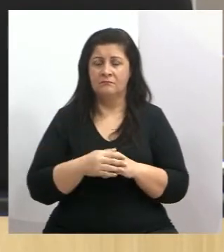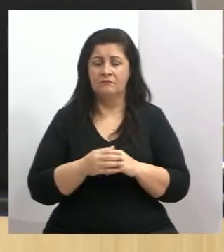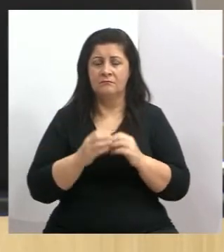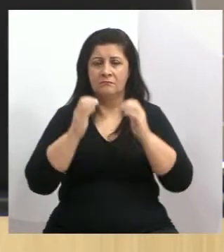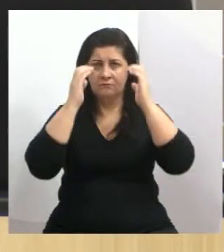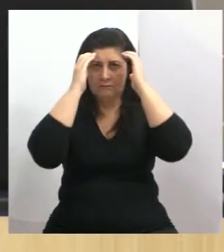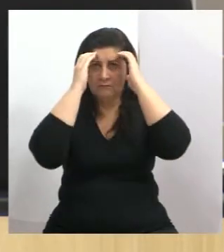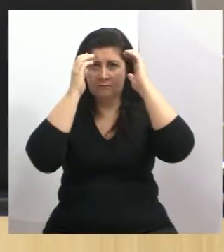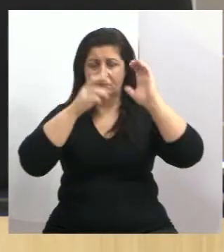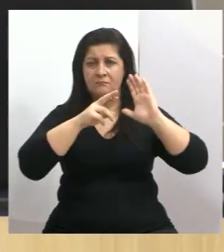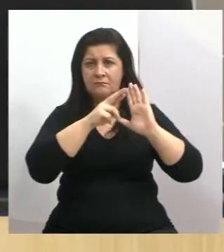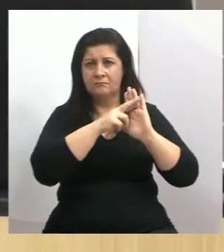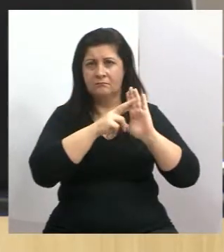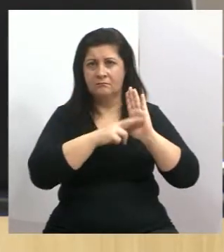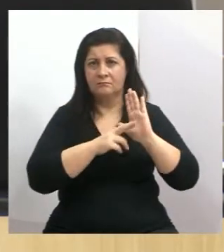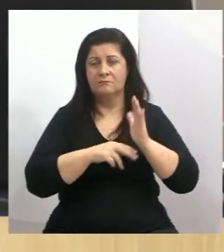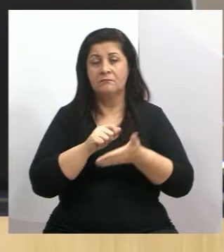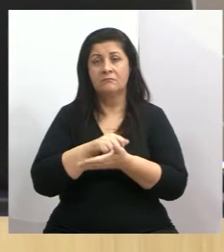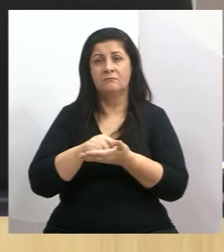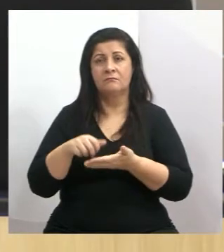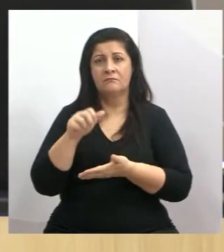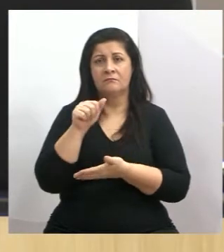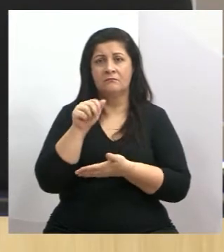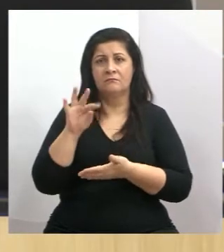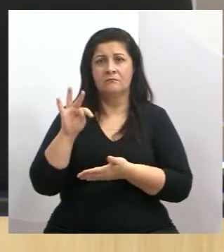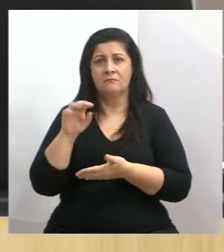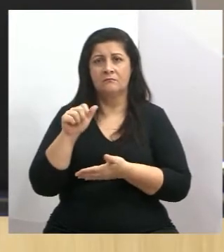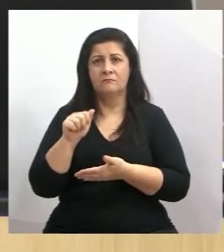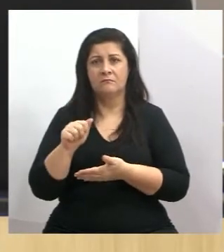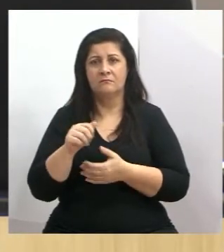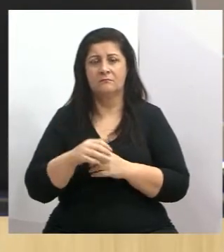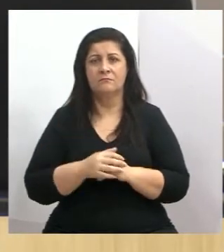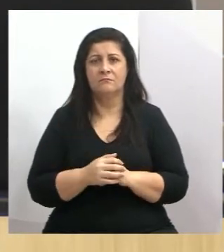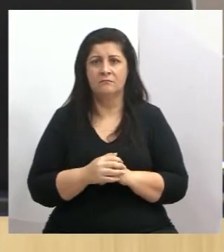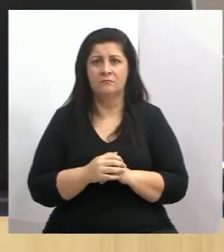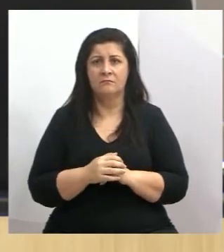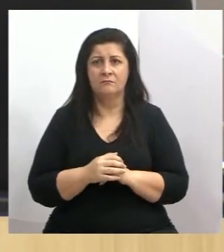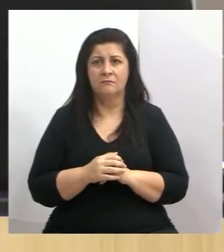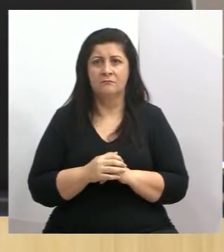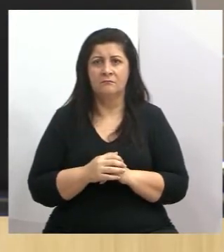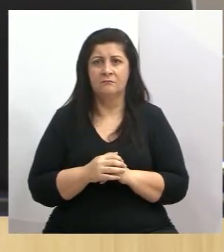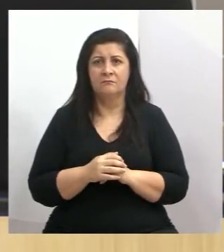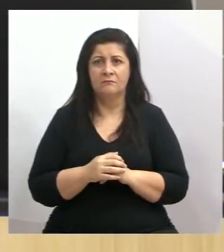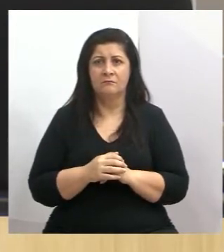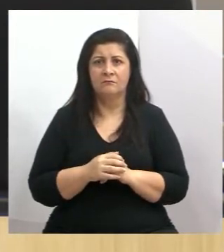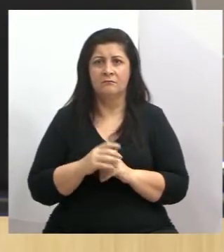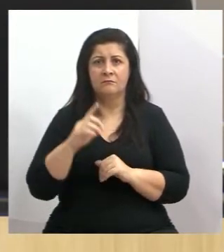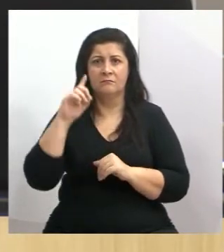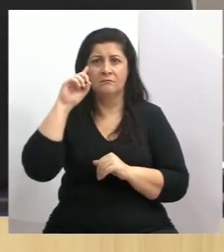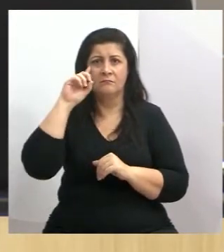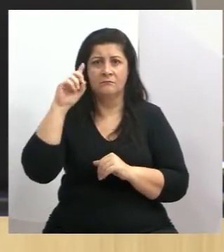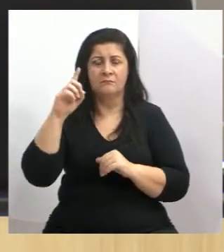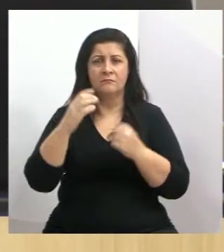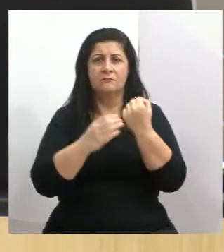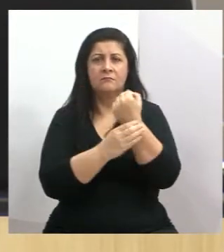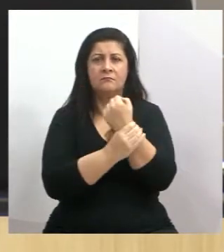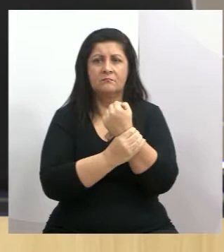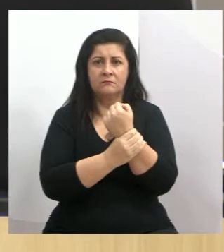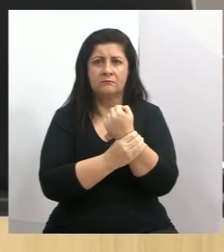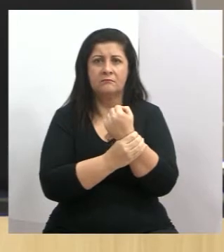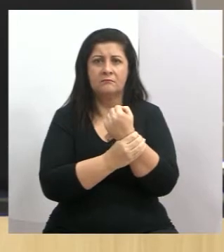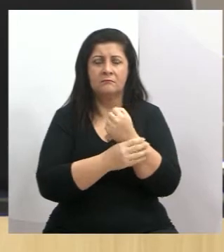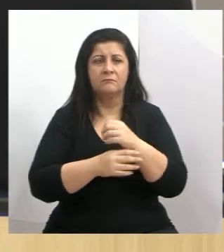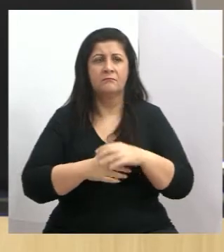cumpridas as formalidades regimentais que seja constatado na ata dos trabalhos da sessão o registro do transcurso do dia do sensor público 19 de maio